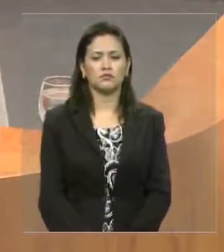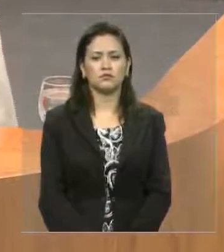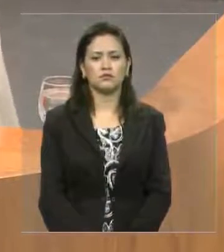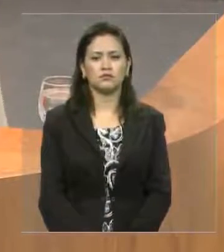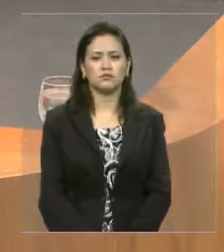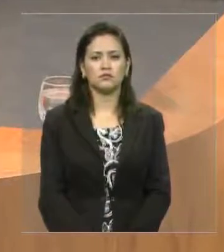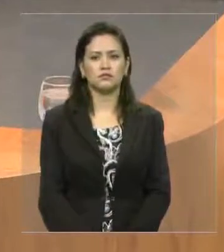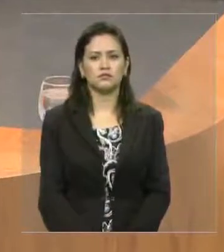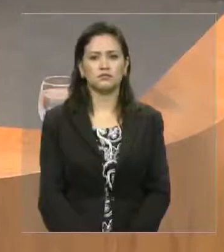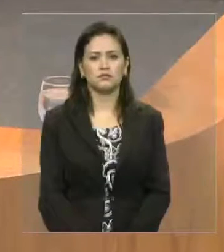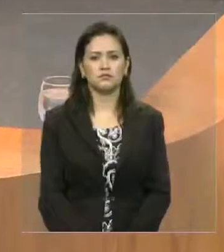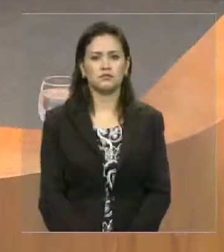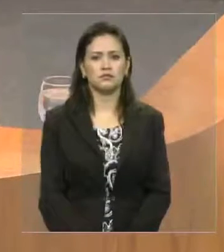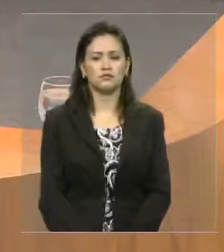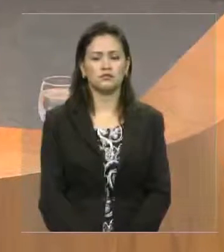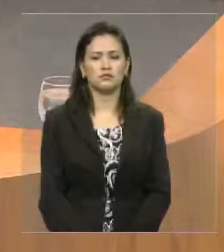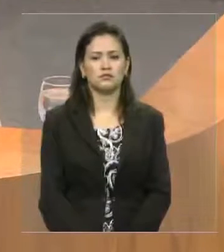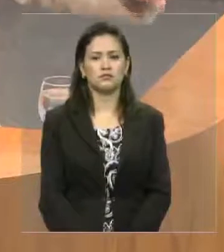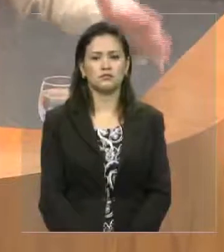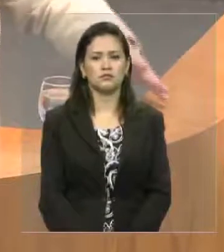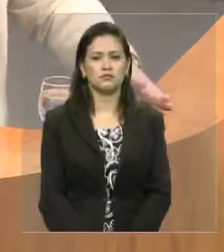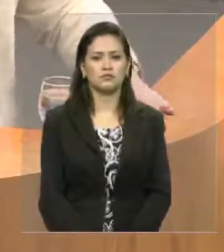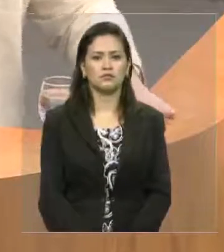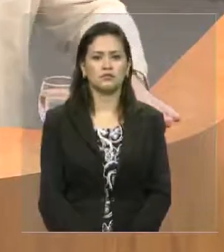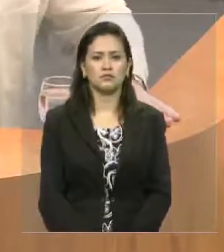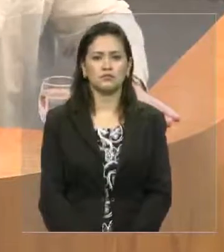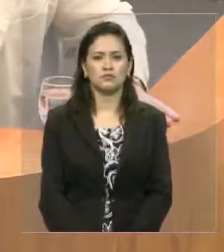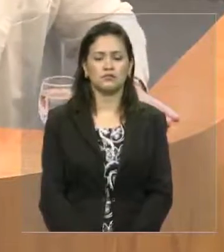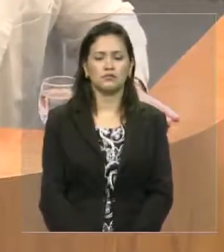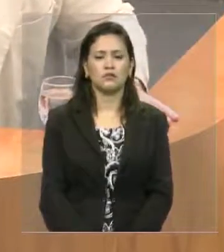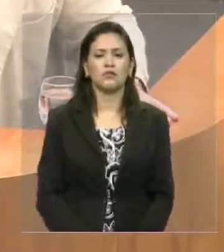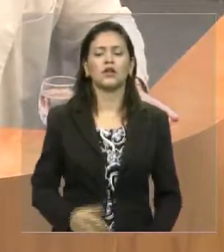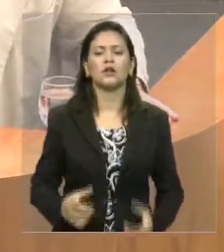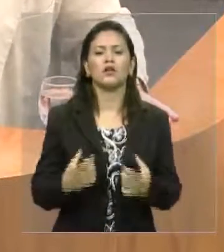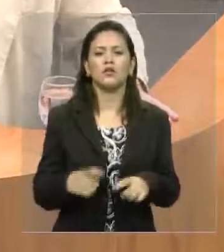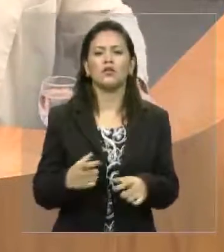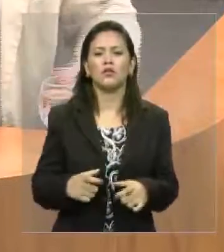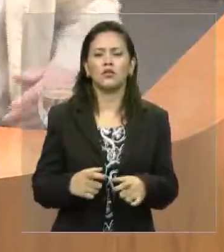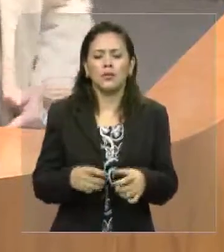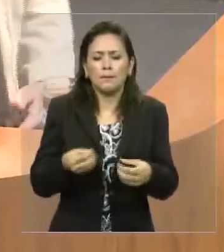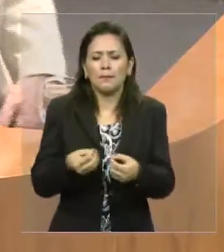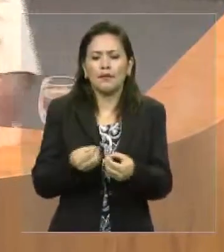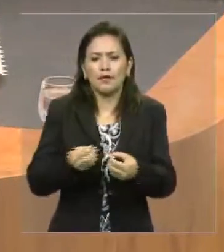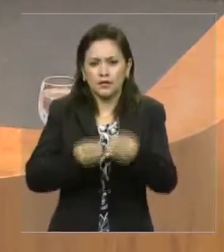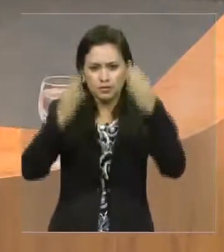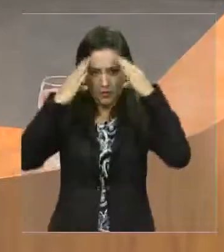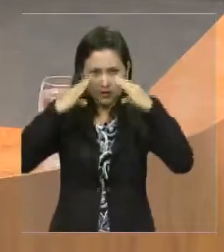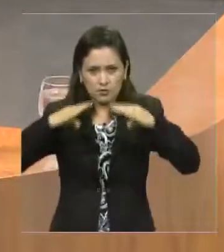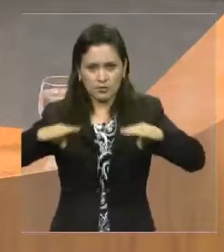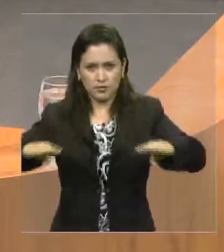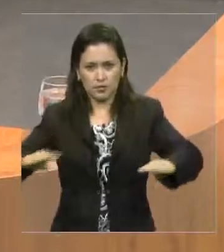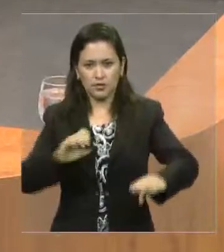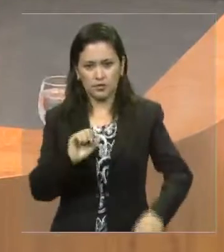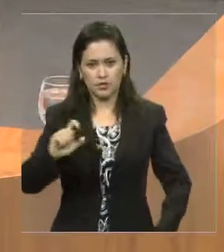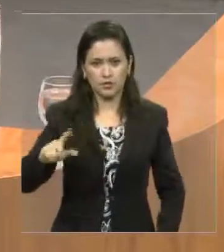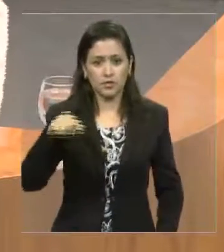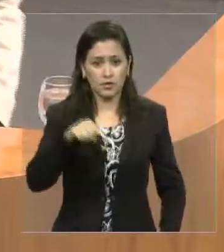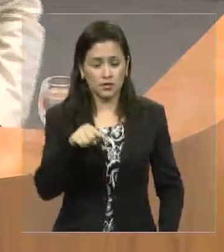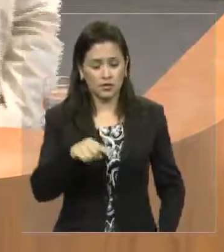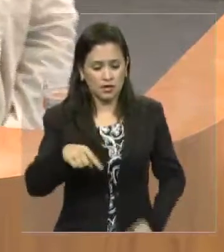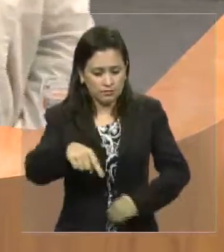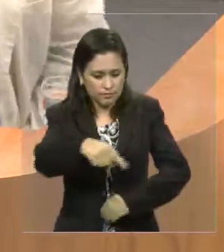aquele espaço em frente ao aeroporto de São Luís. Nós aqui,